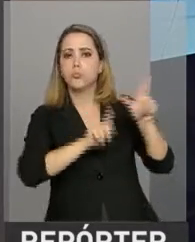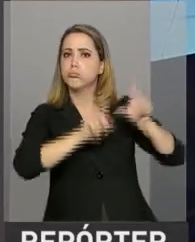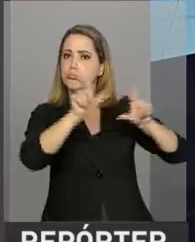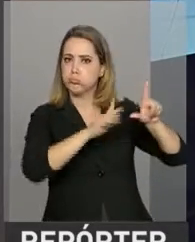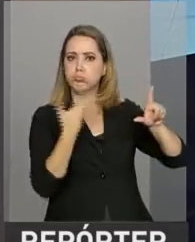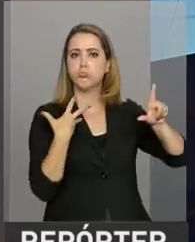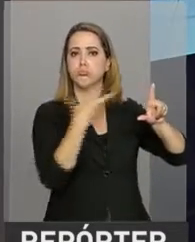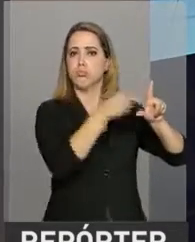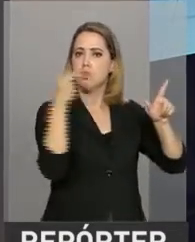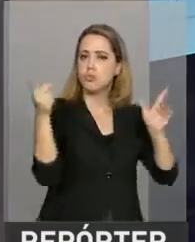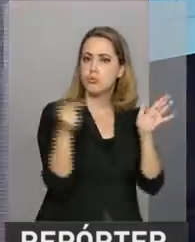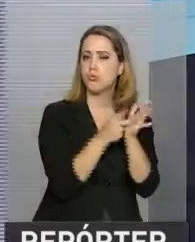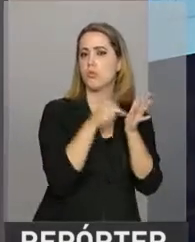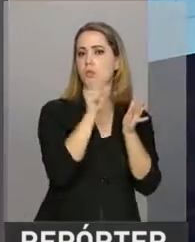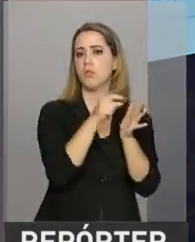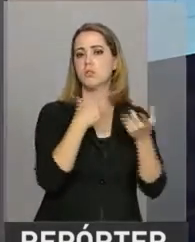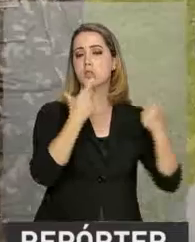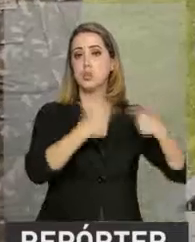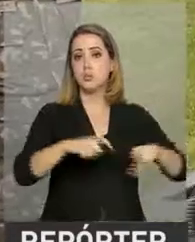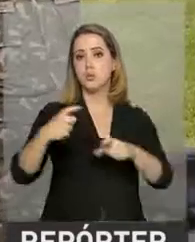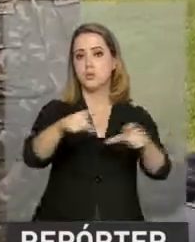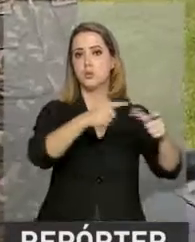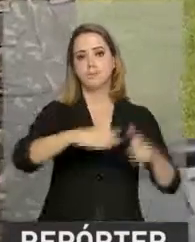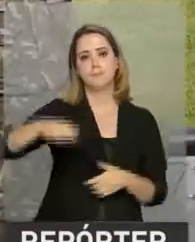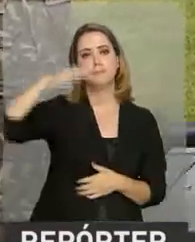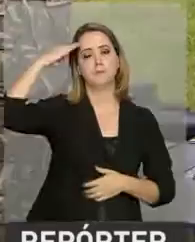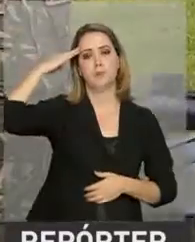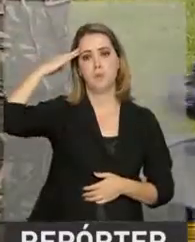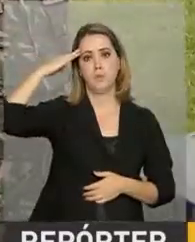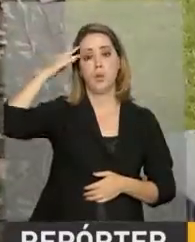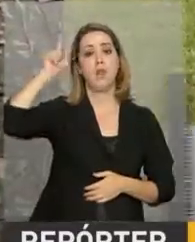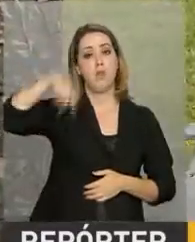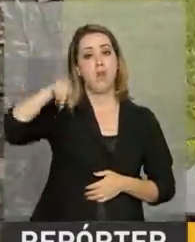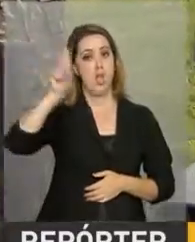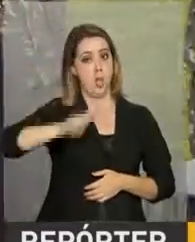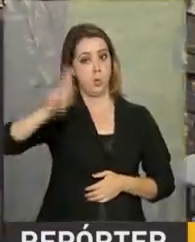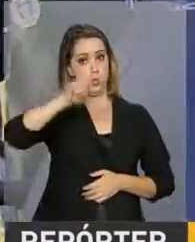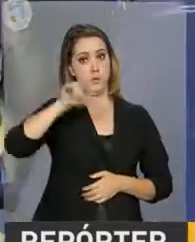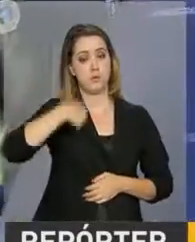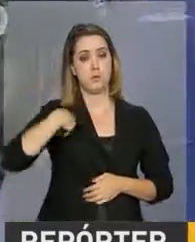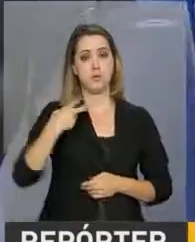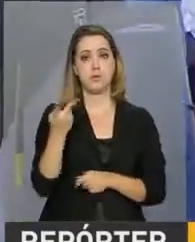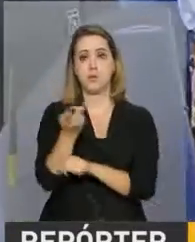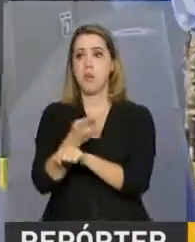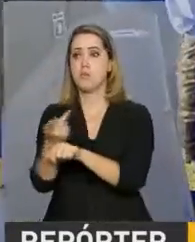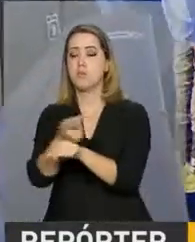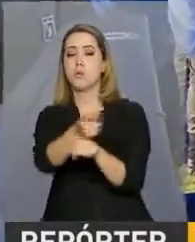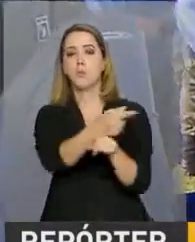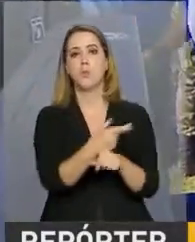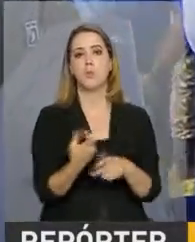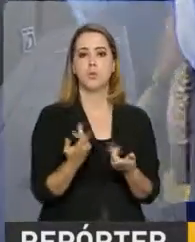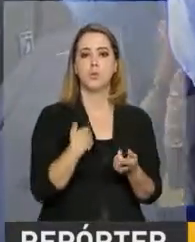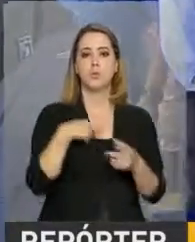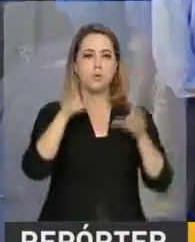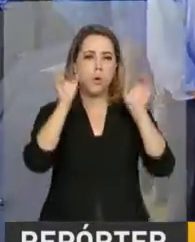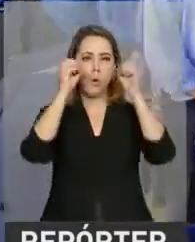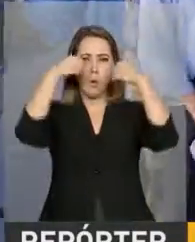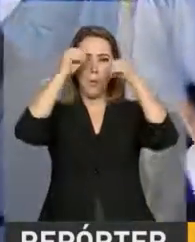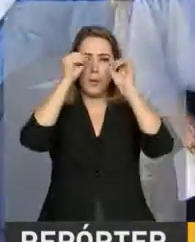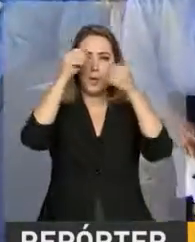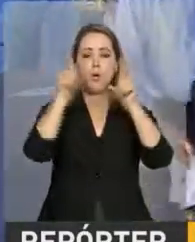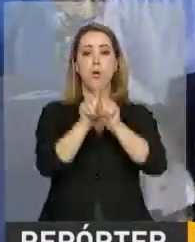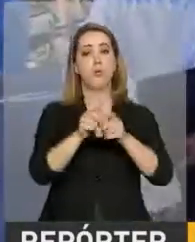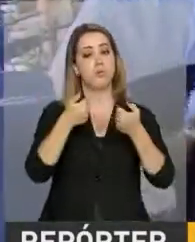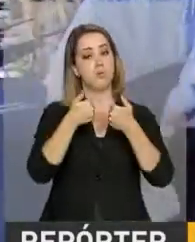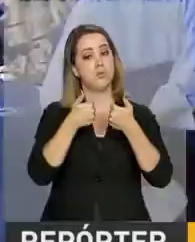tempo real para as bases militares. São usados radares móveis, binóculos de alto alcance e